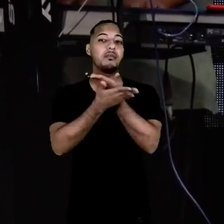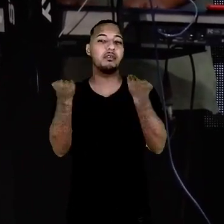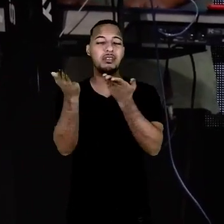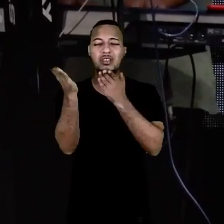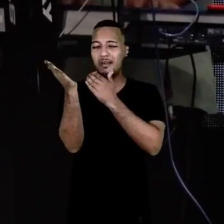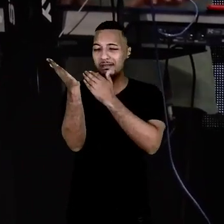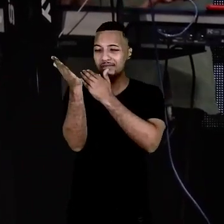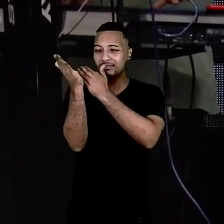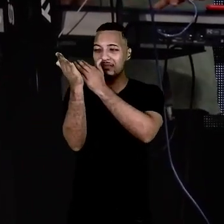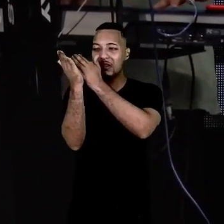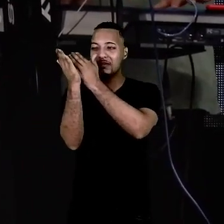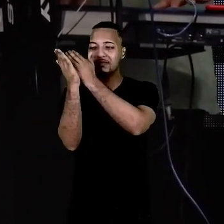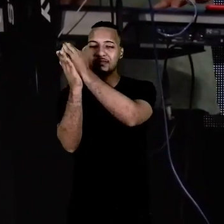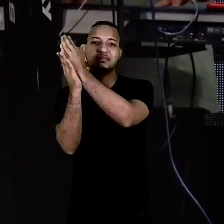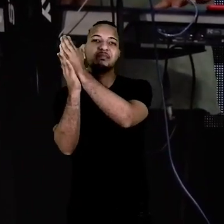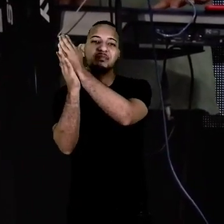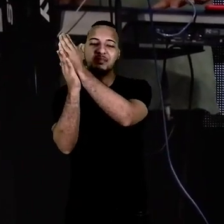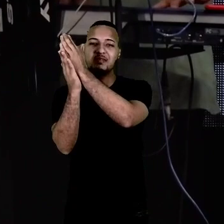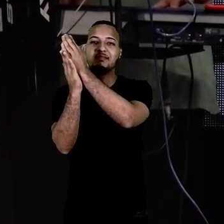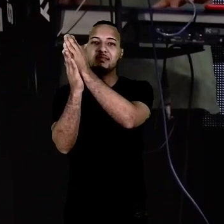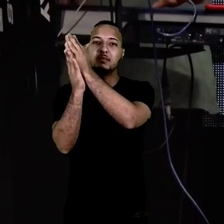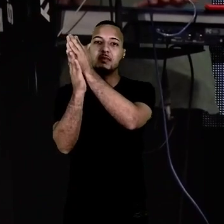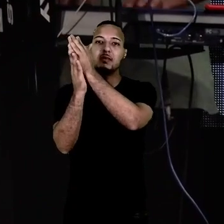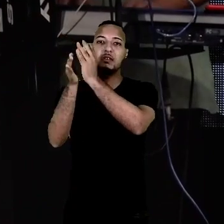e o que eu preciso fazer?